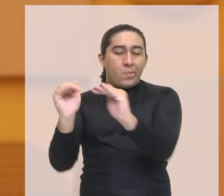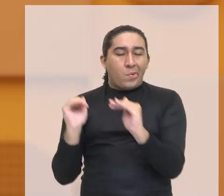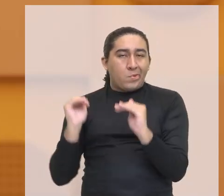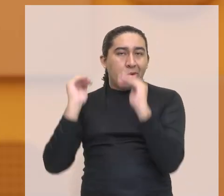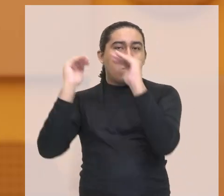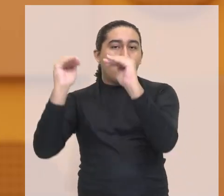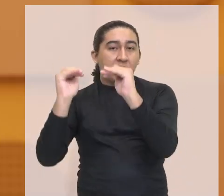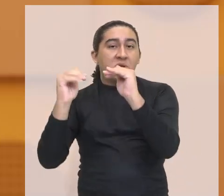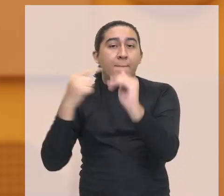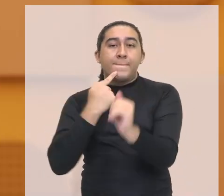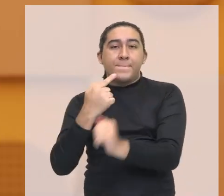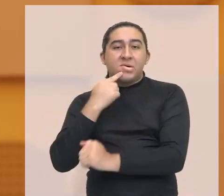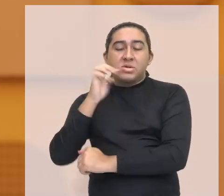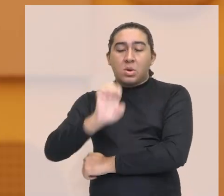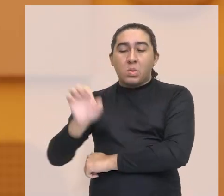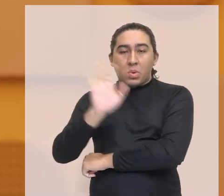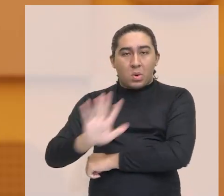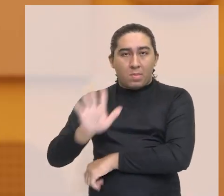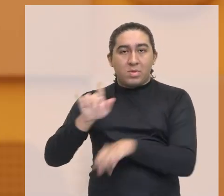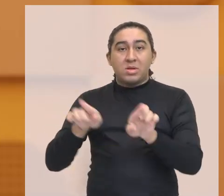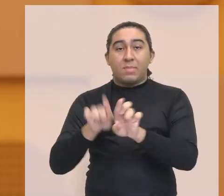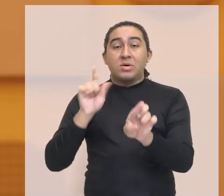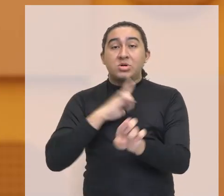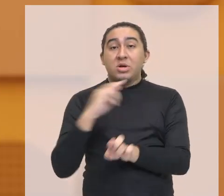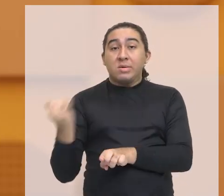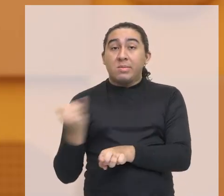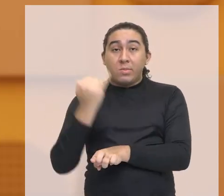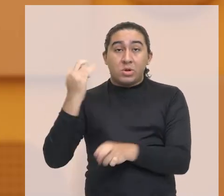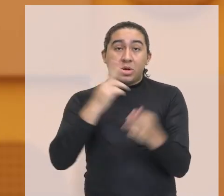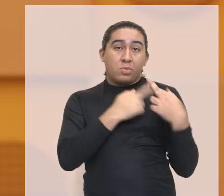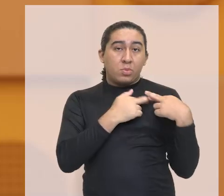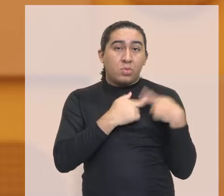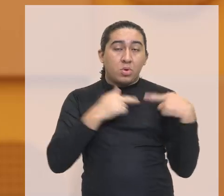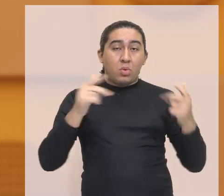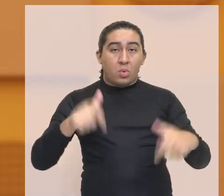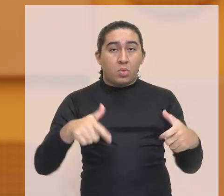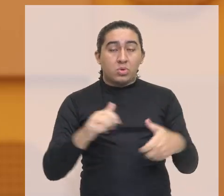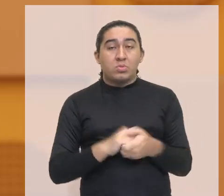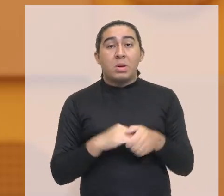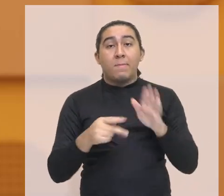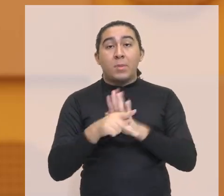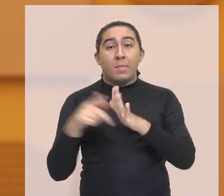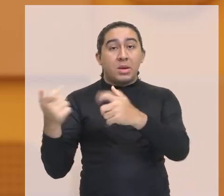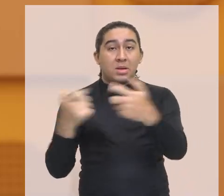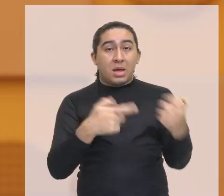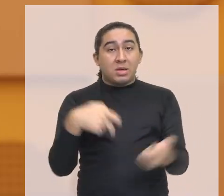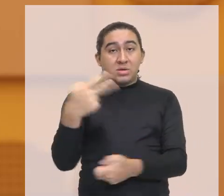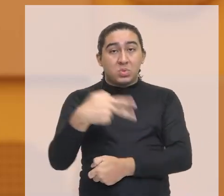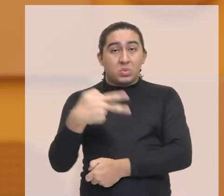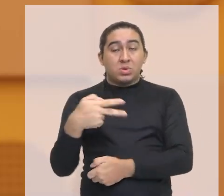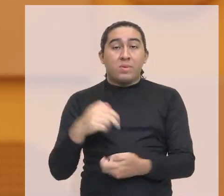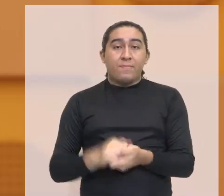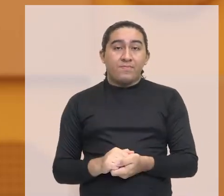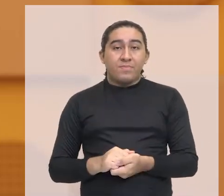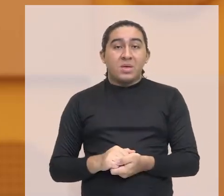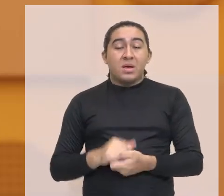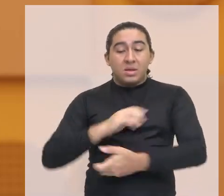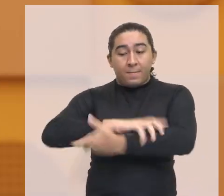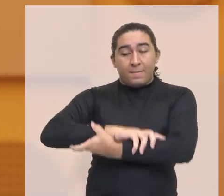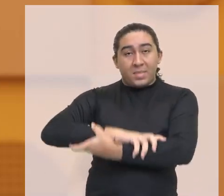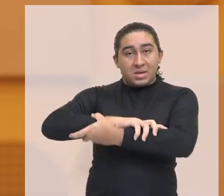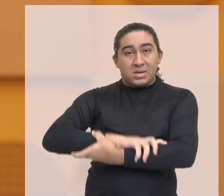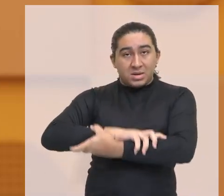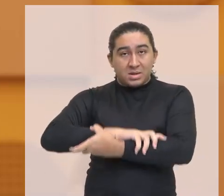do leste europeu, inclusive tendo um papel importantíssimo ali na Segunda Guerra Mundial no lado dos